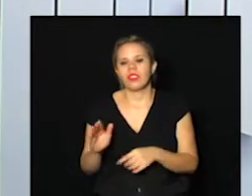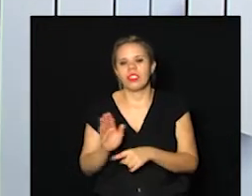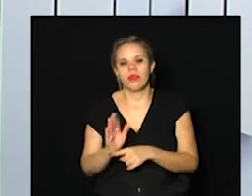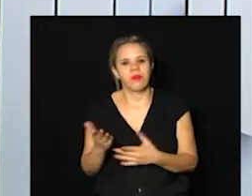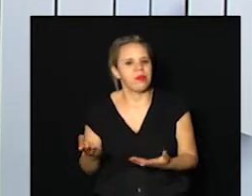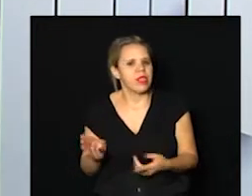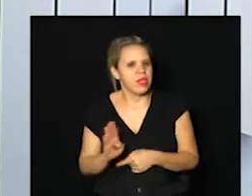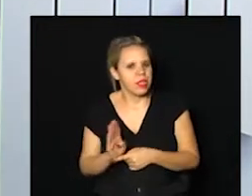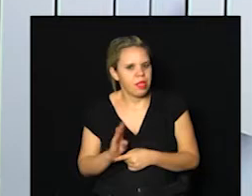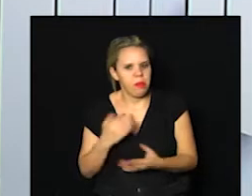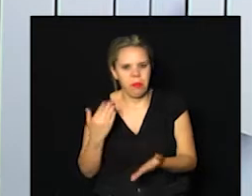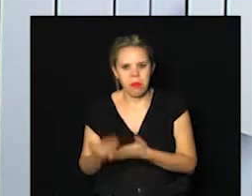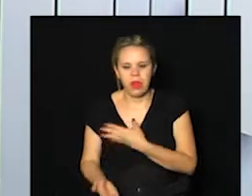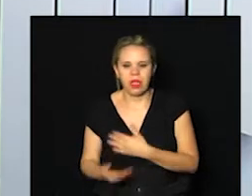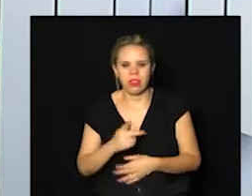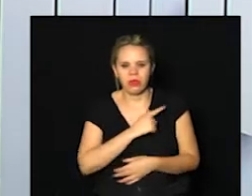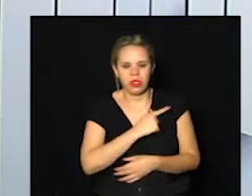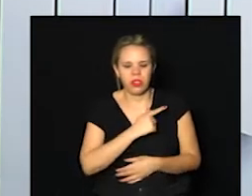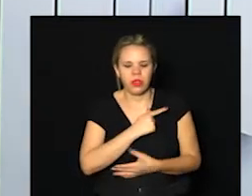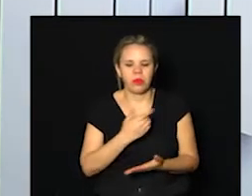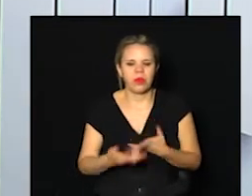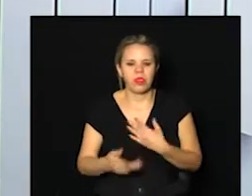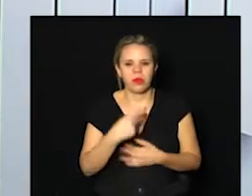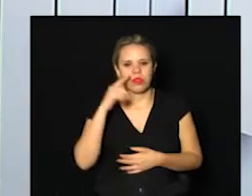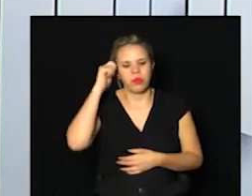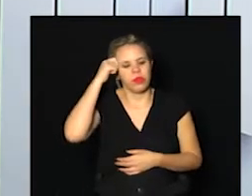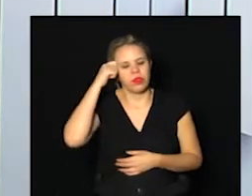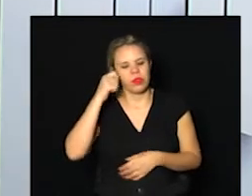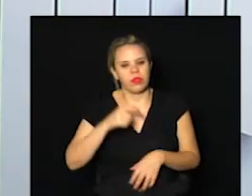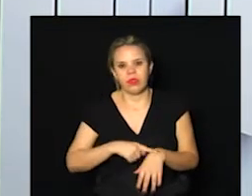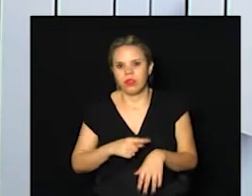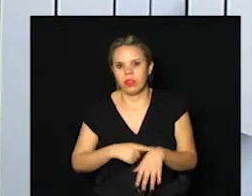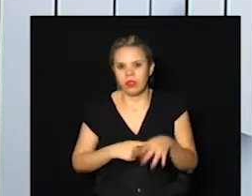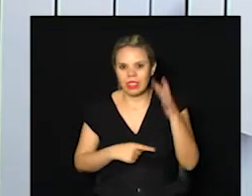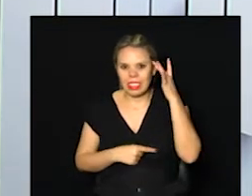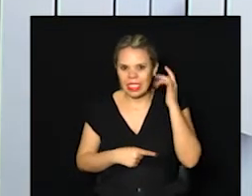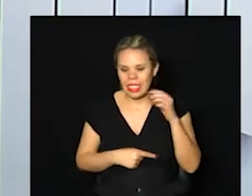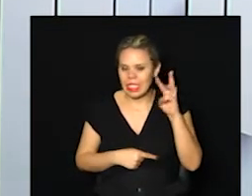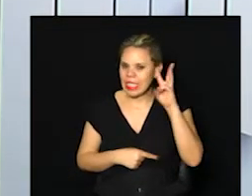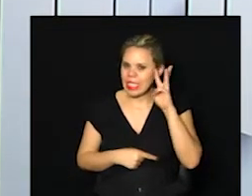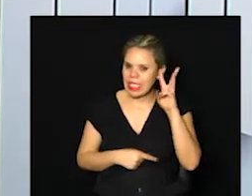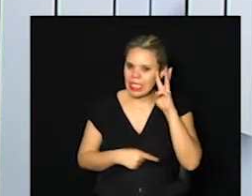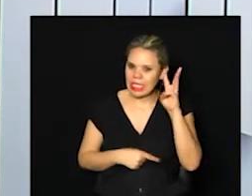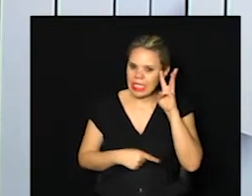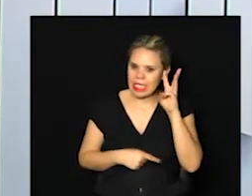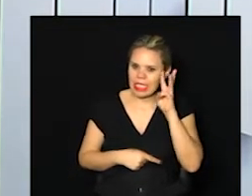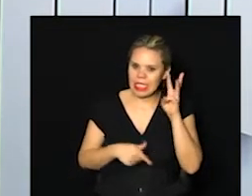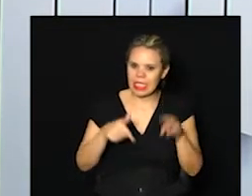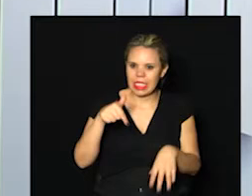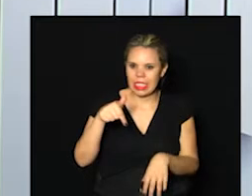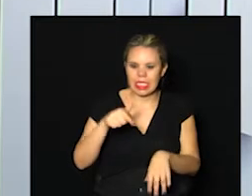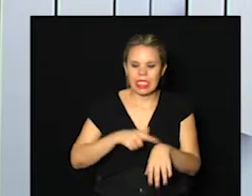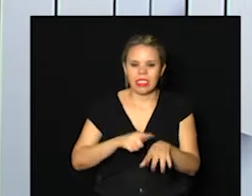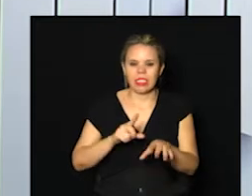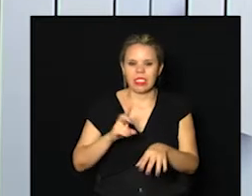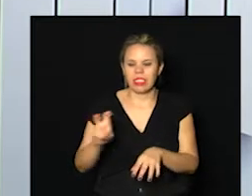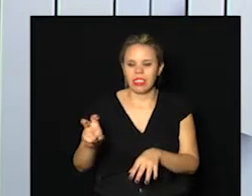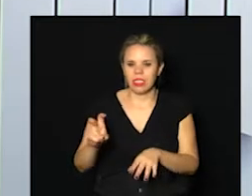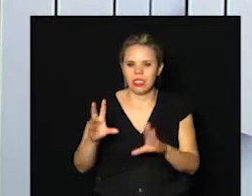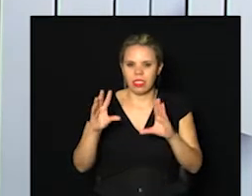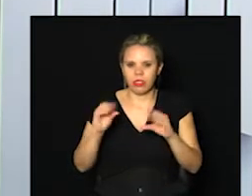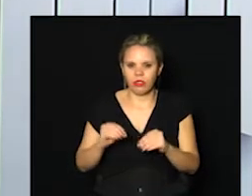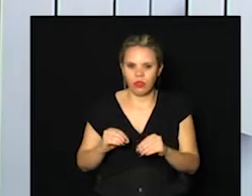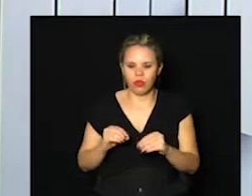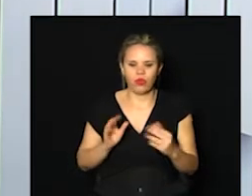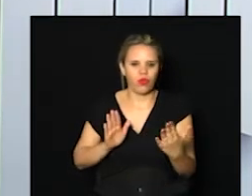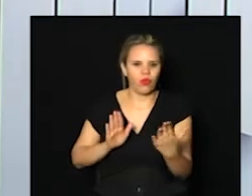Preta, derrota do Guarani. E não tem tempo não, viu, gente? Amanhã, terça-feira, 7h15 da noite, a Ponte enfrenta